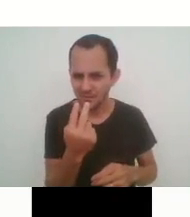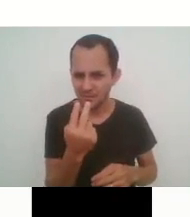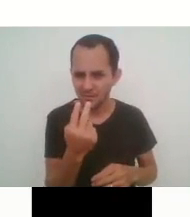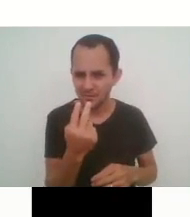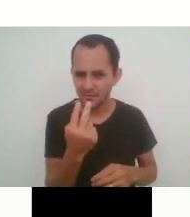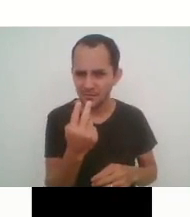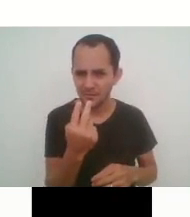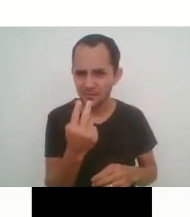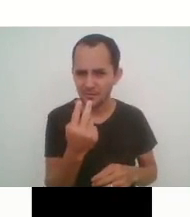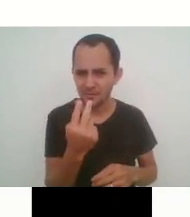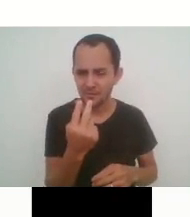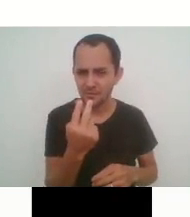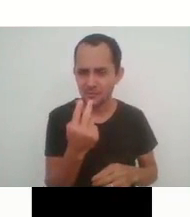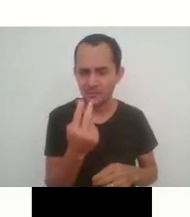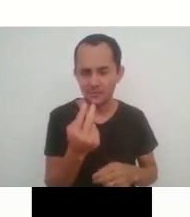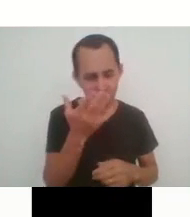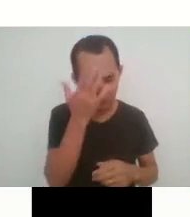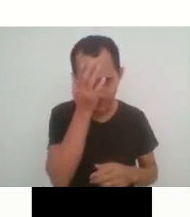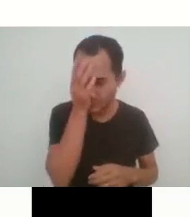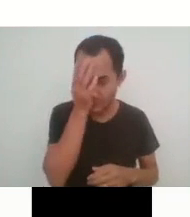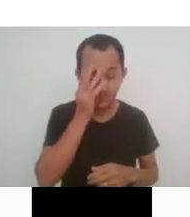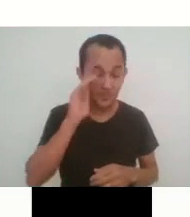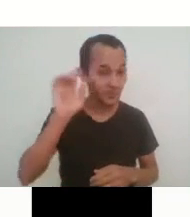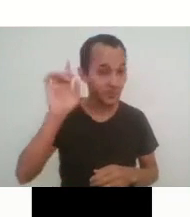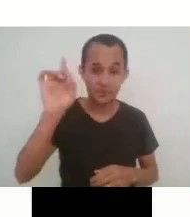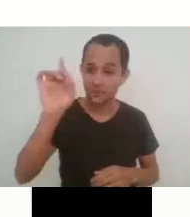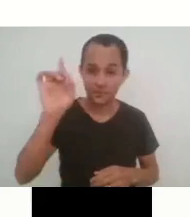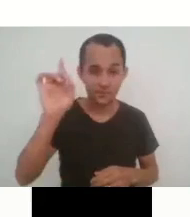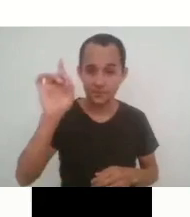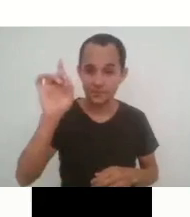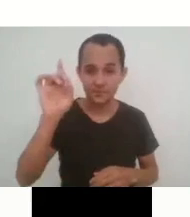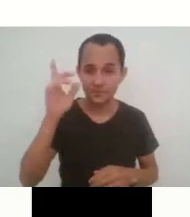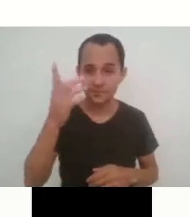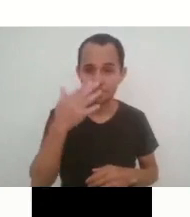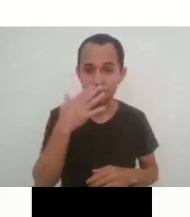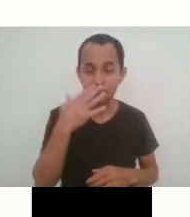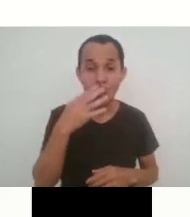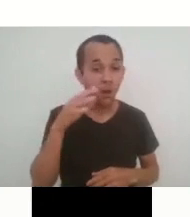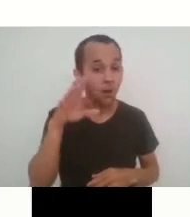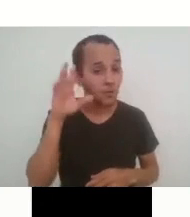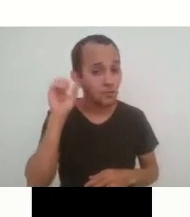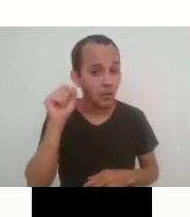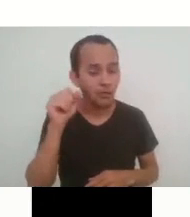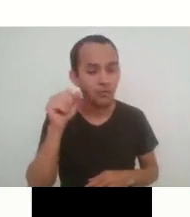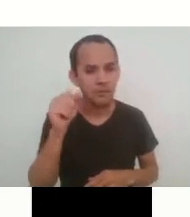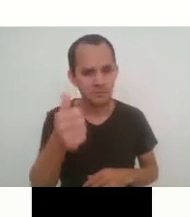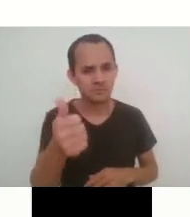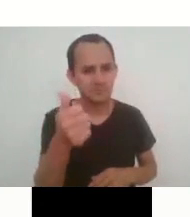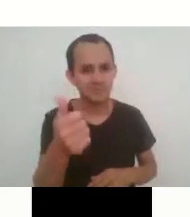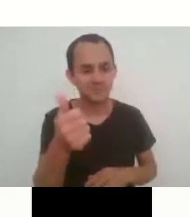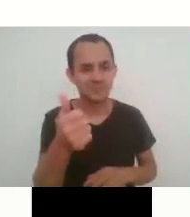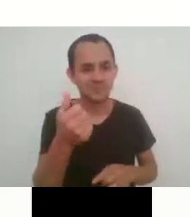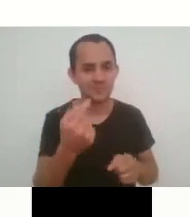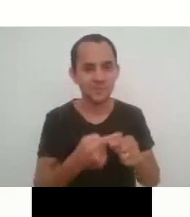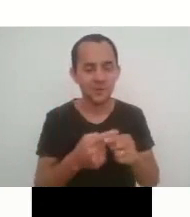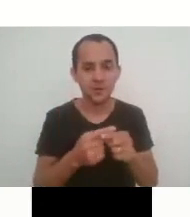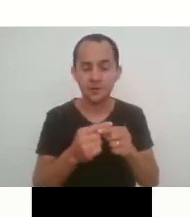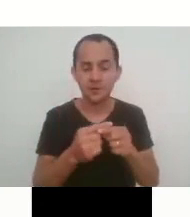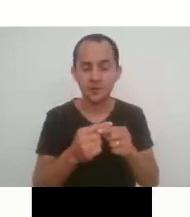Meu Deus. Vocês estão me ouvindo? Estamos te ouvindo bem, Késia. É Pode. porque fugiu da página